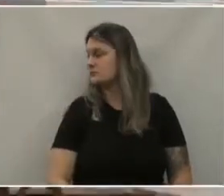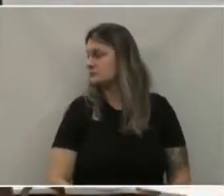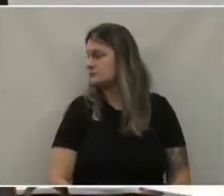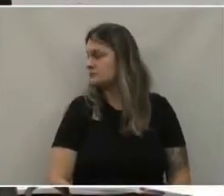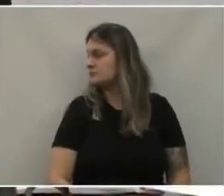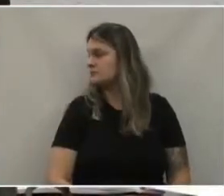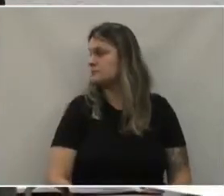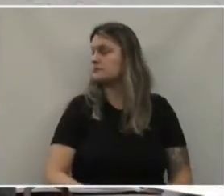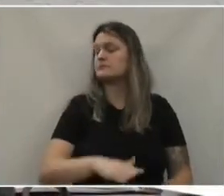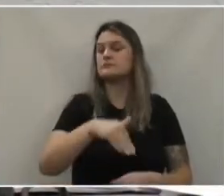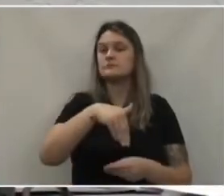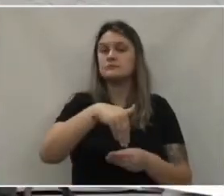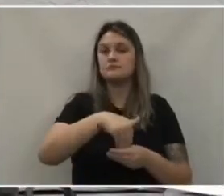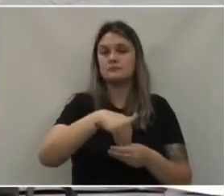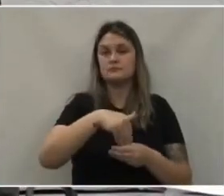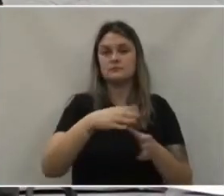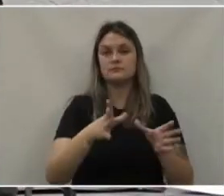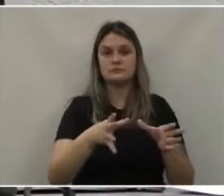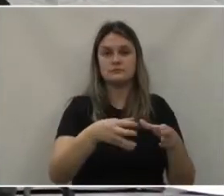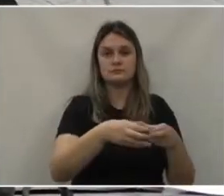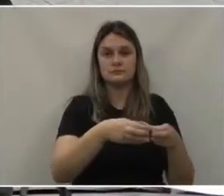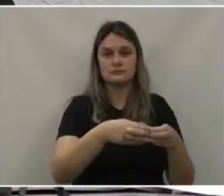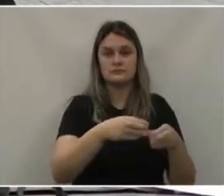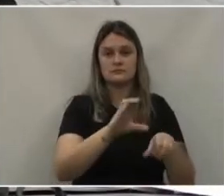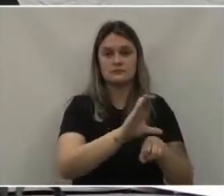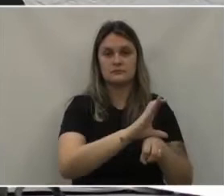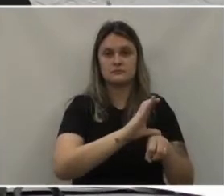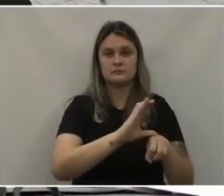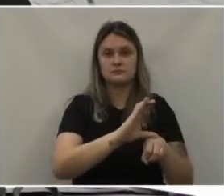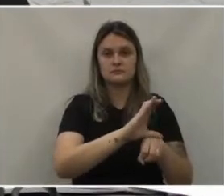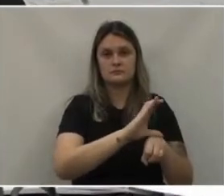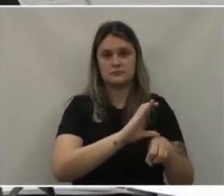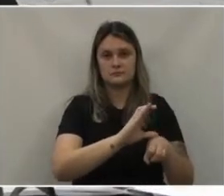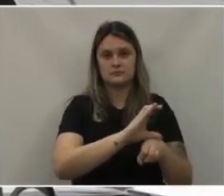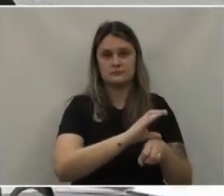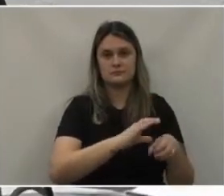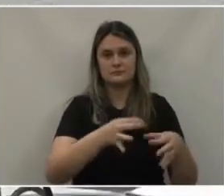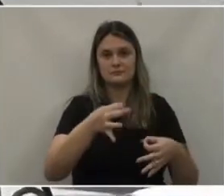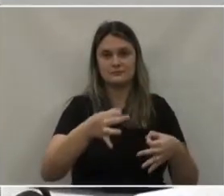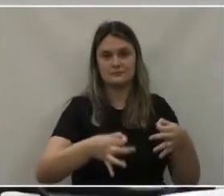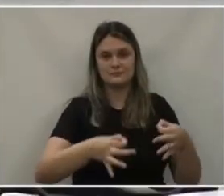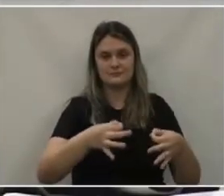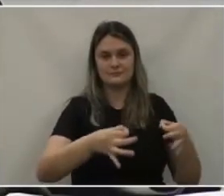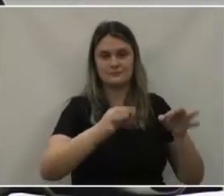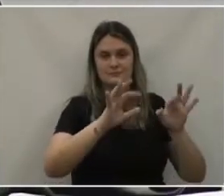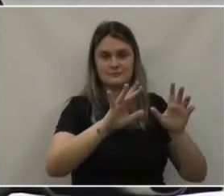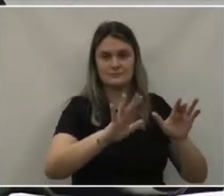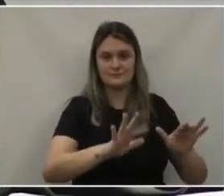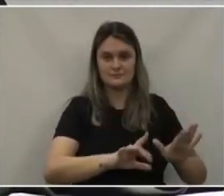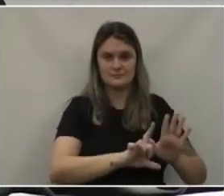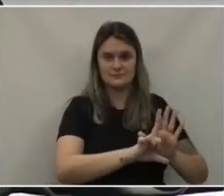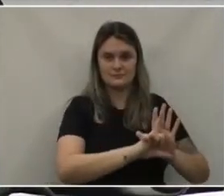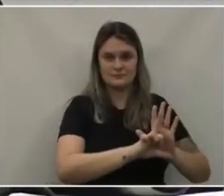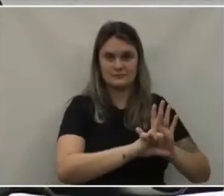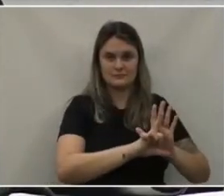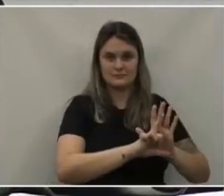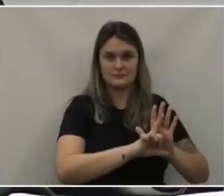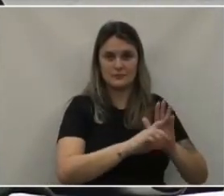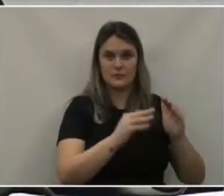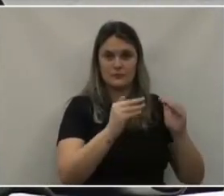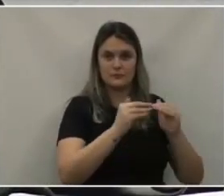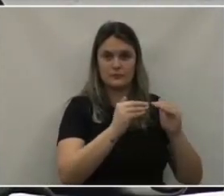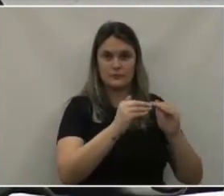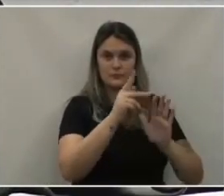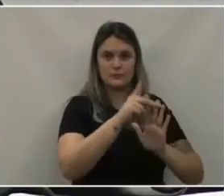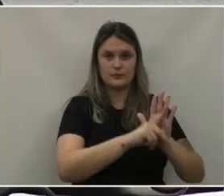Votação do parecer fundamentado da Comissão de Constituição, Justiça e Redação Final,